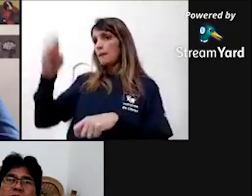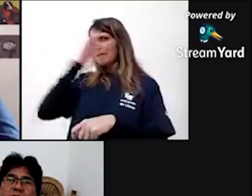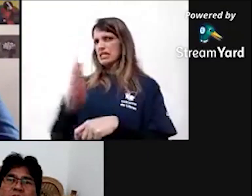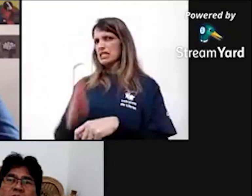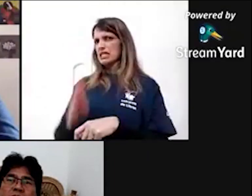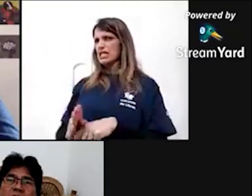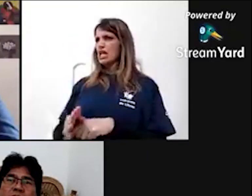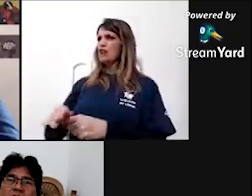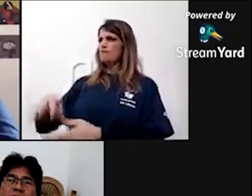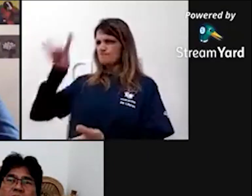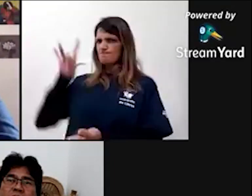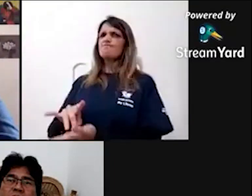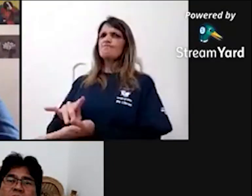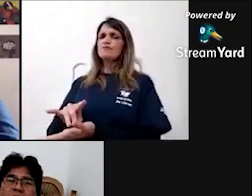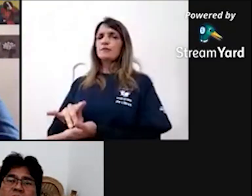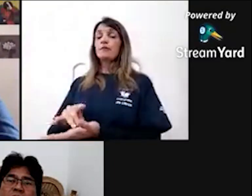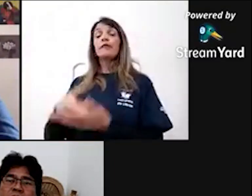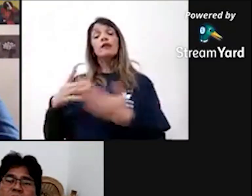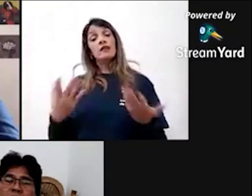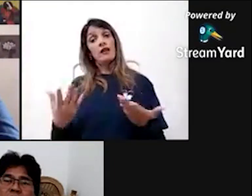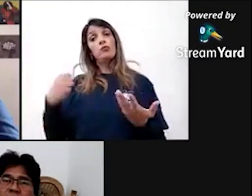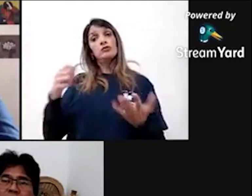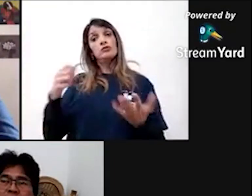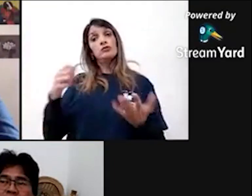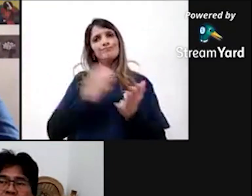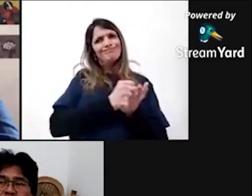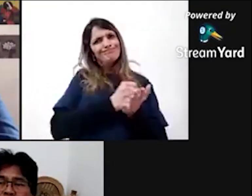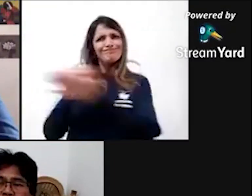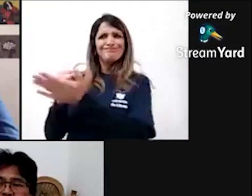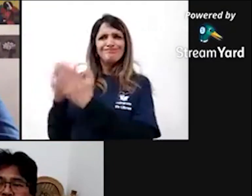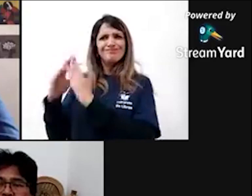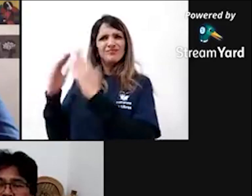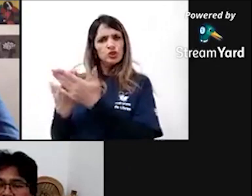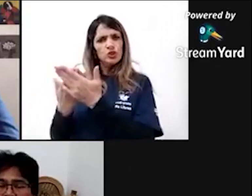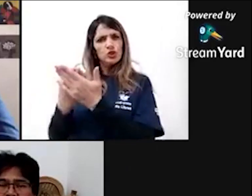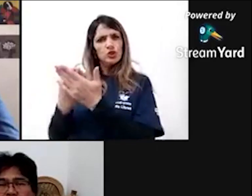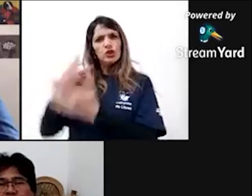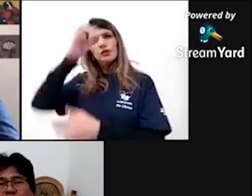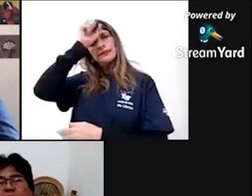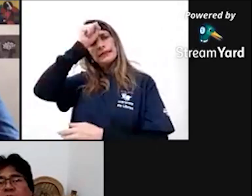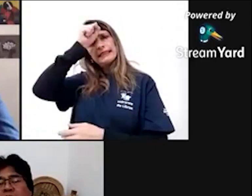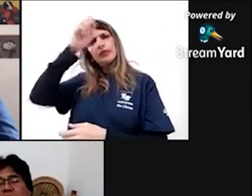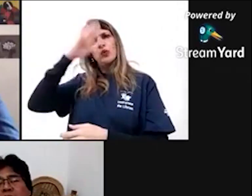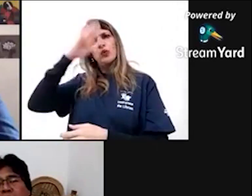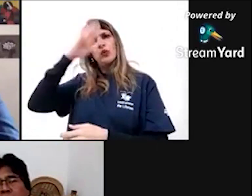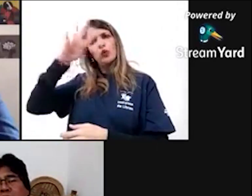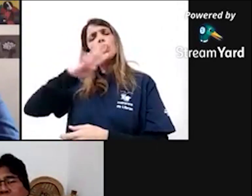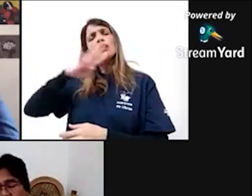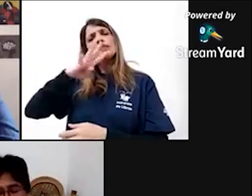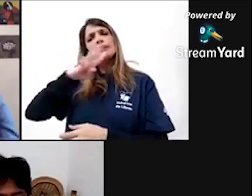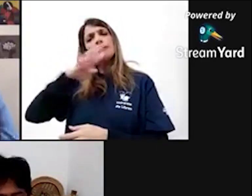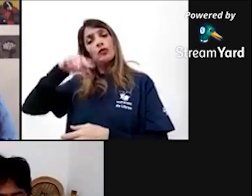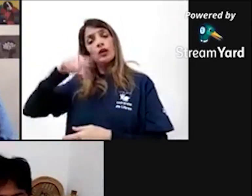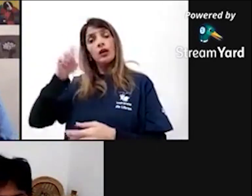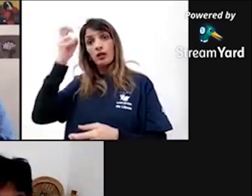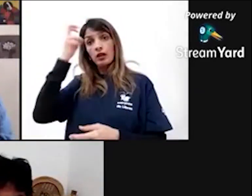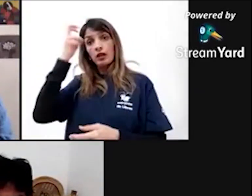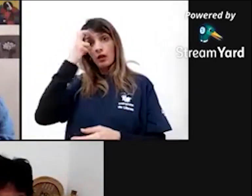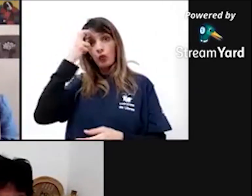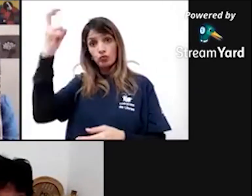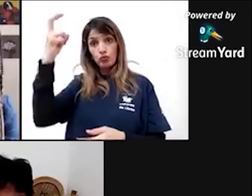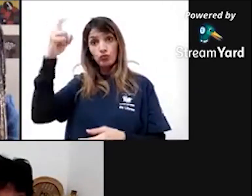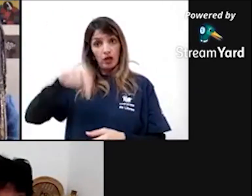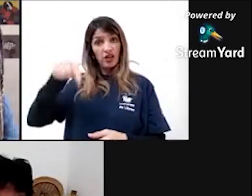escola aprender esses conhecimentos do Ocidente, né, da cultura ocidental, e,